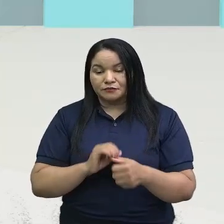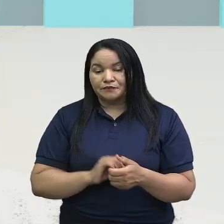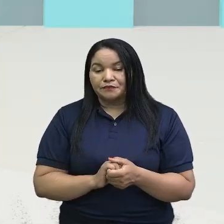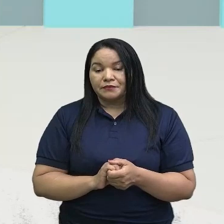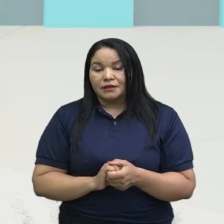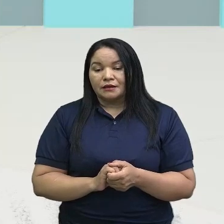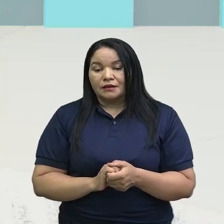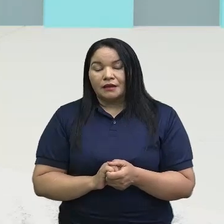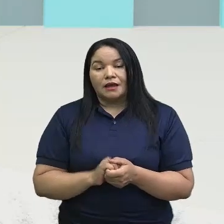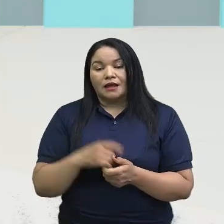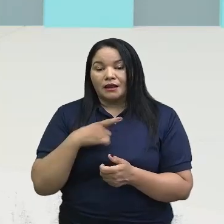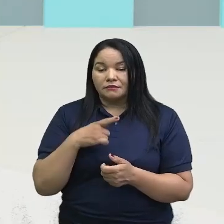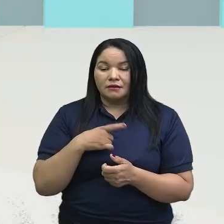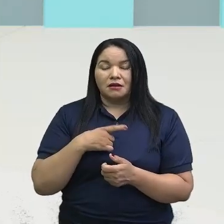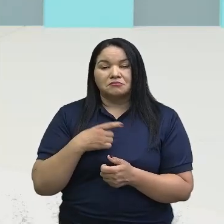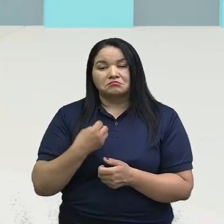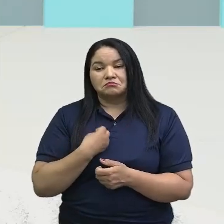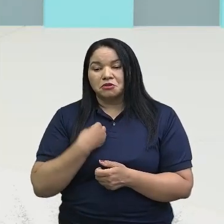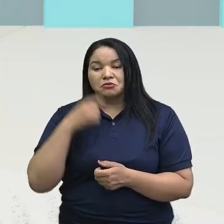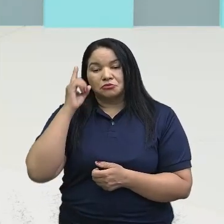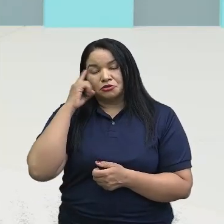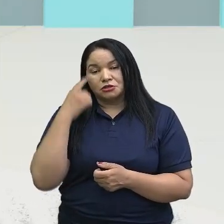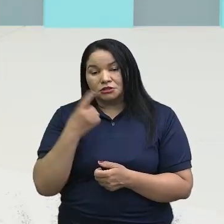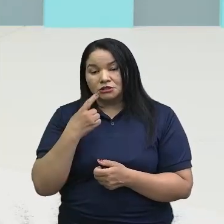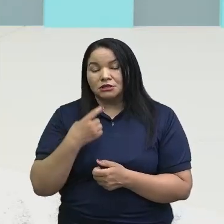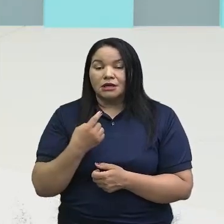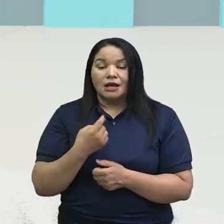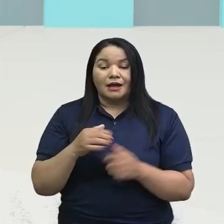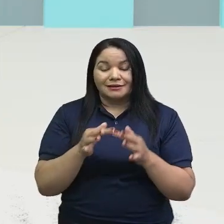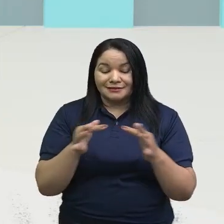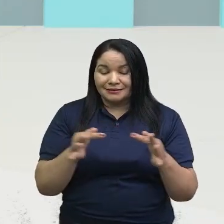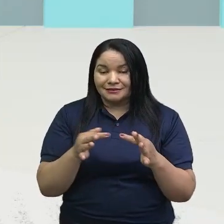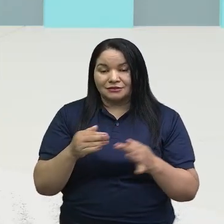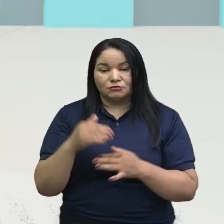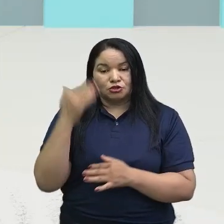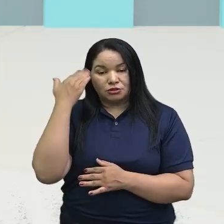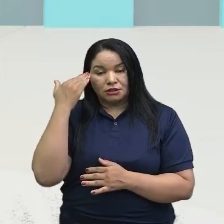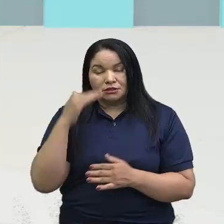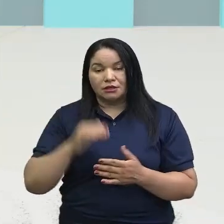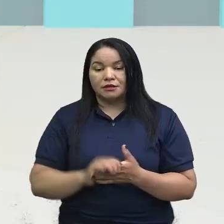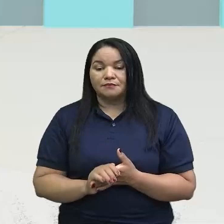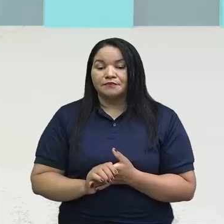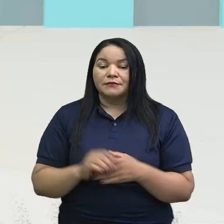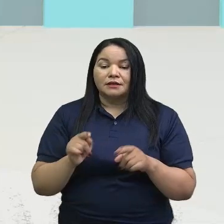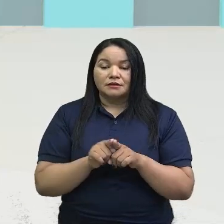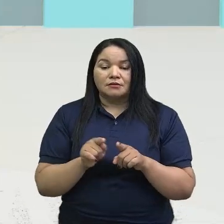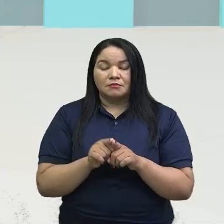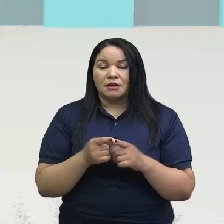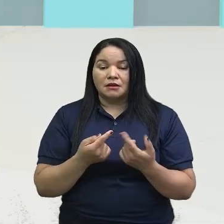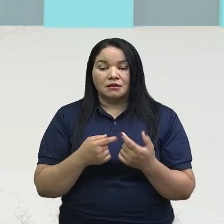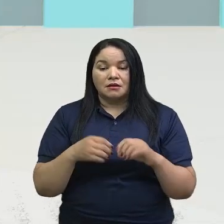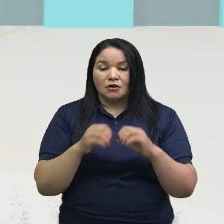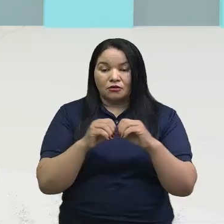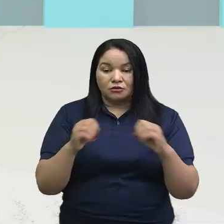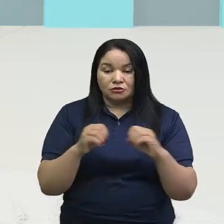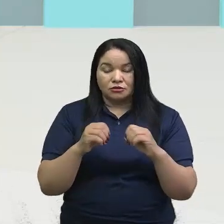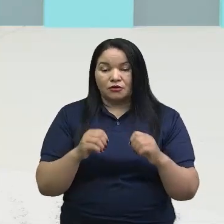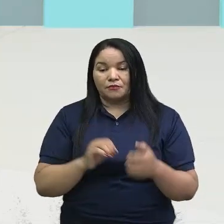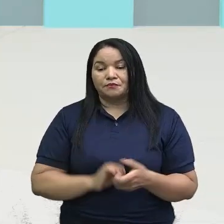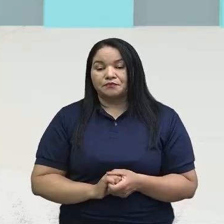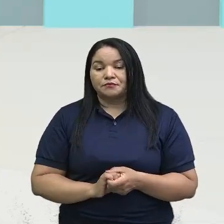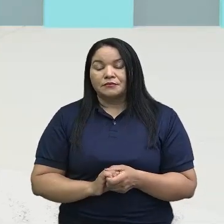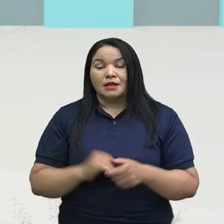estão mais no nosso dia a dia, elas são mais simples de entender, elas são orações independentes. Já as